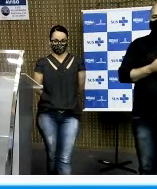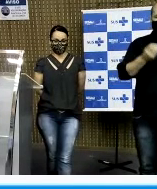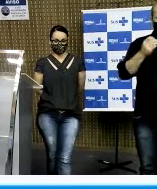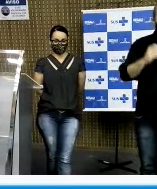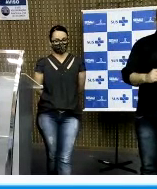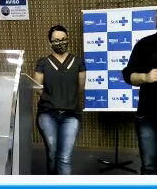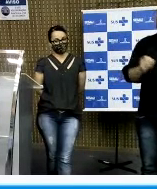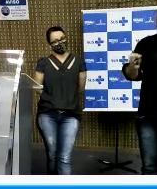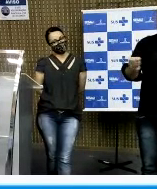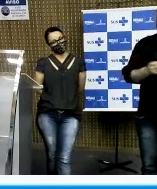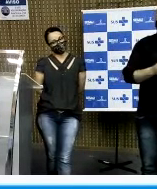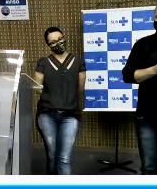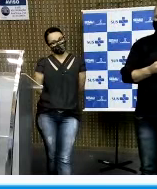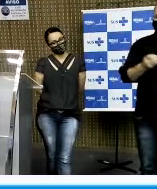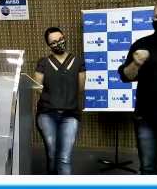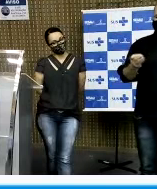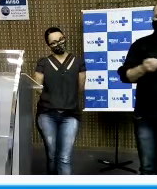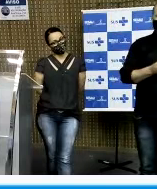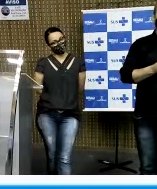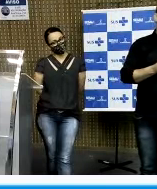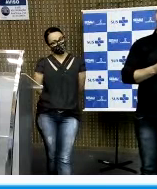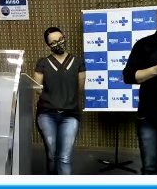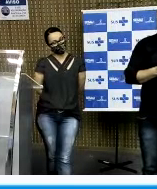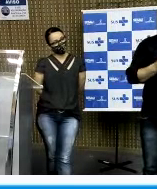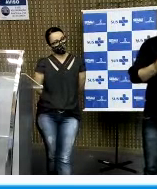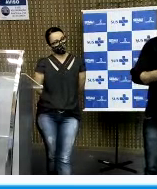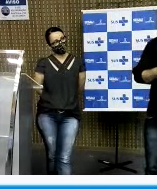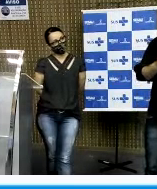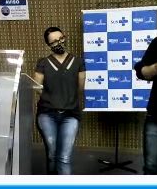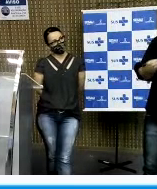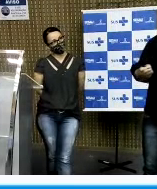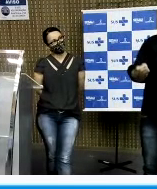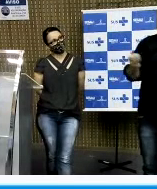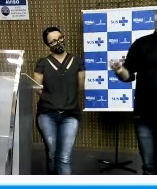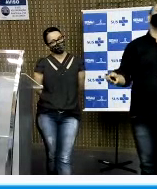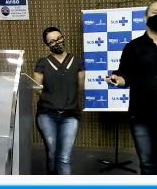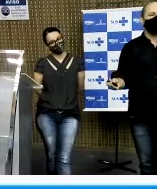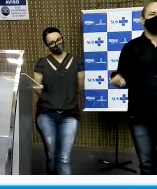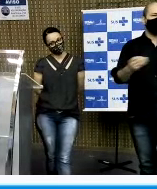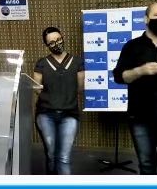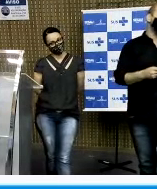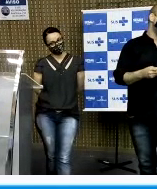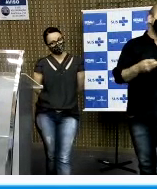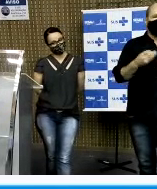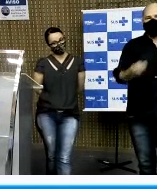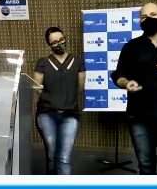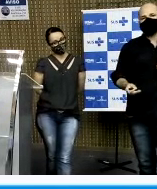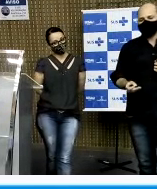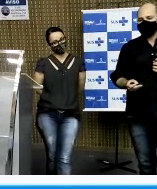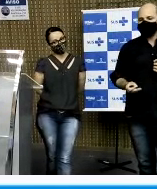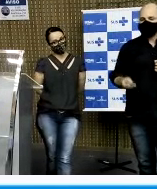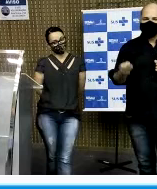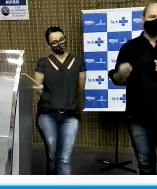listados. Para o primeiro semestre de 2021, nós já temos ali um número singelo de 3,3% das visitas médicas às